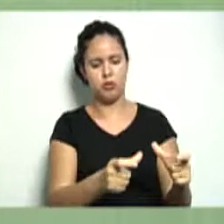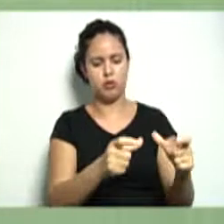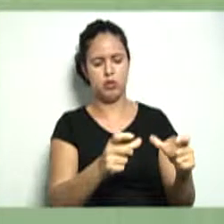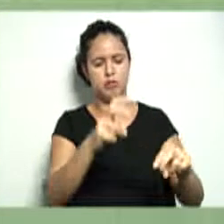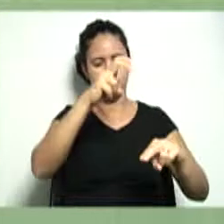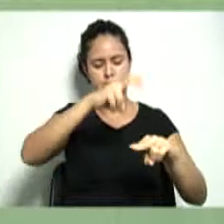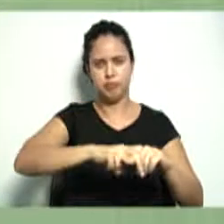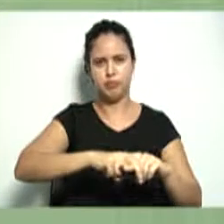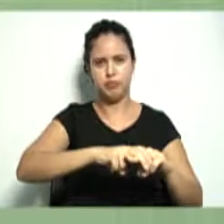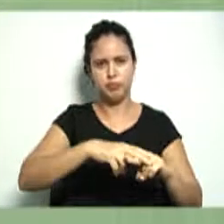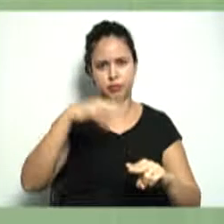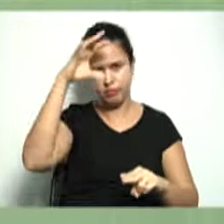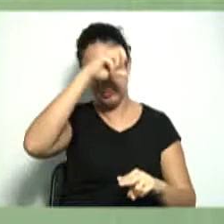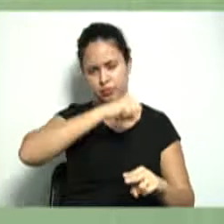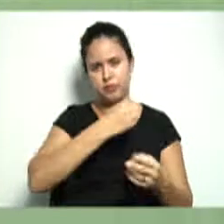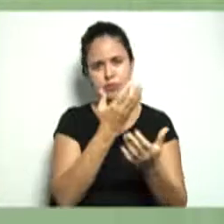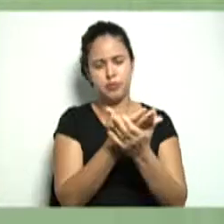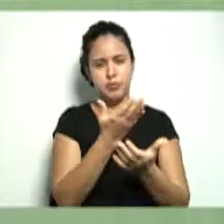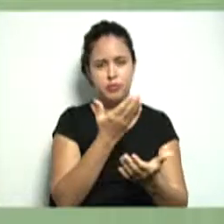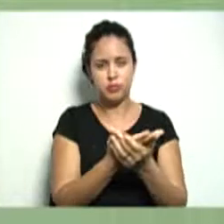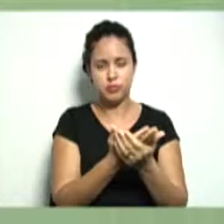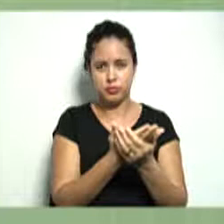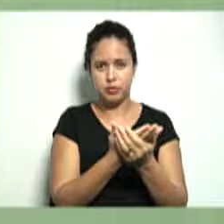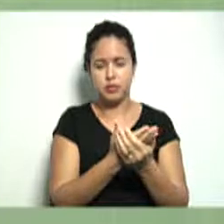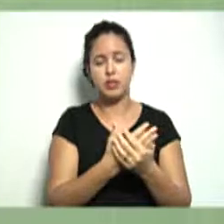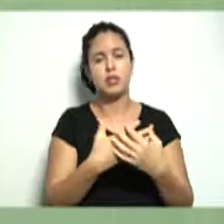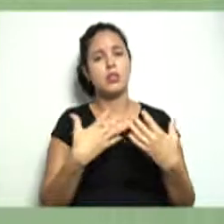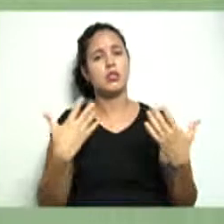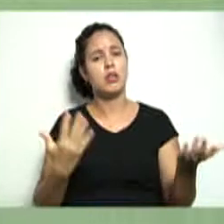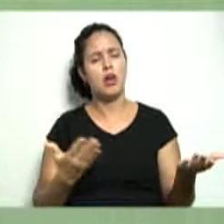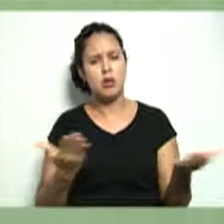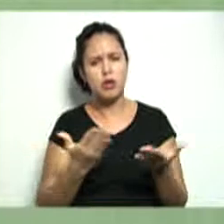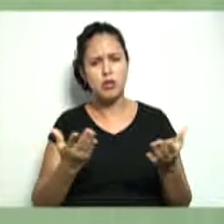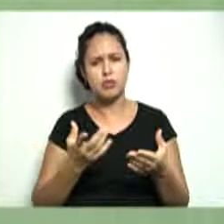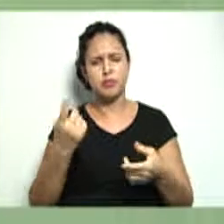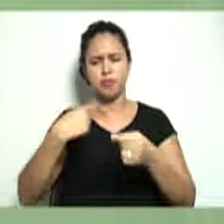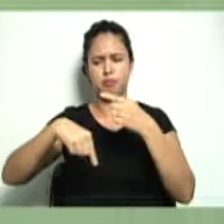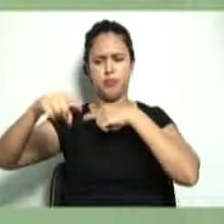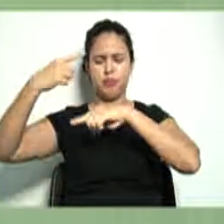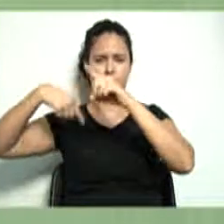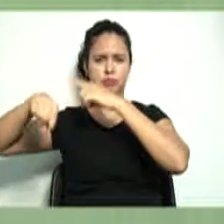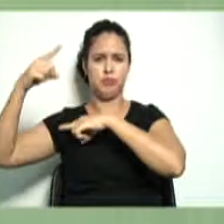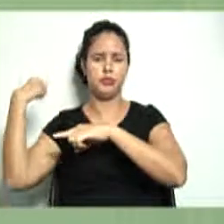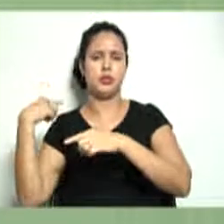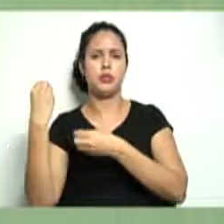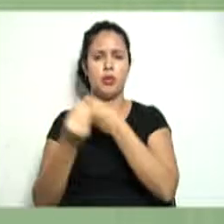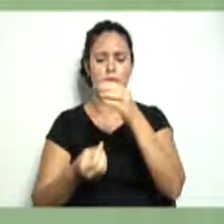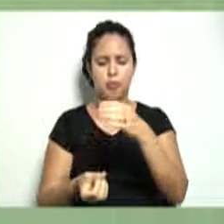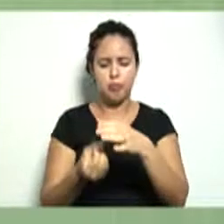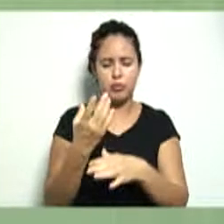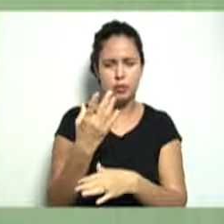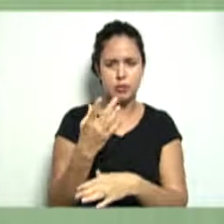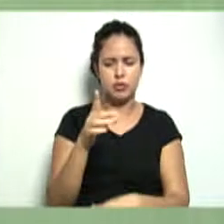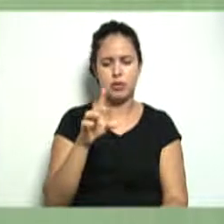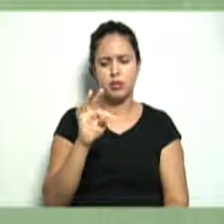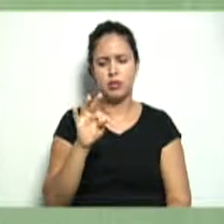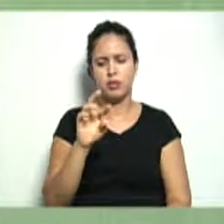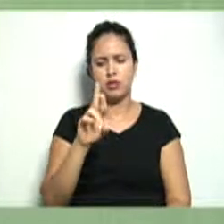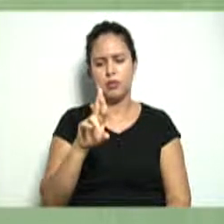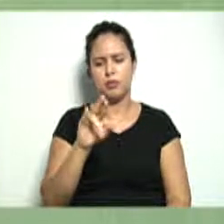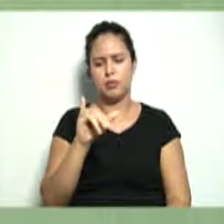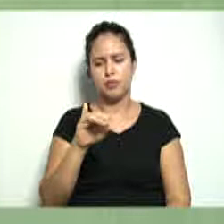estudar, né? Então, a gente vai voltar lá do modo de produção tribal, primeiro modo de produção.